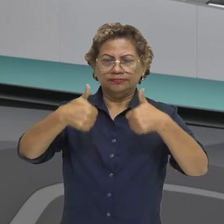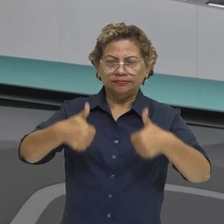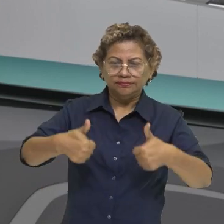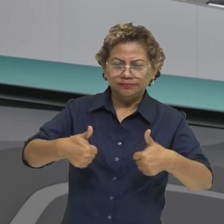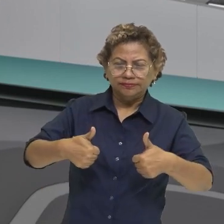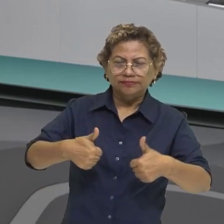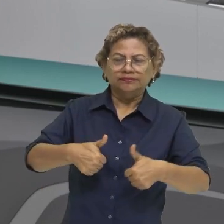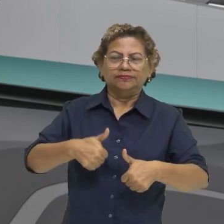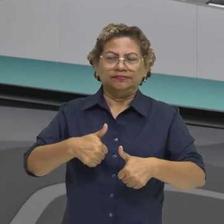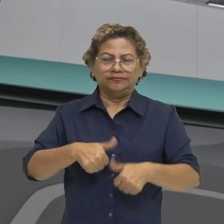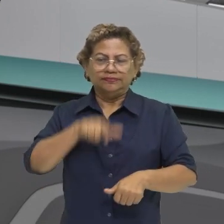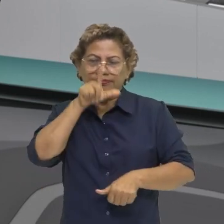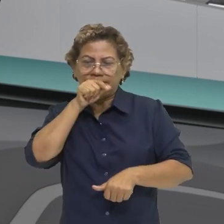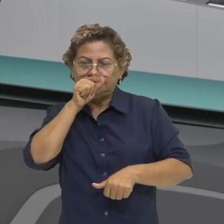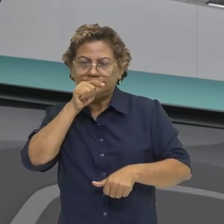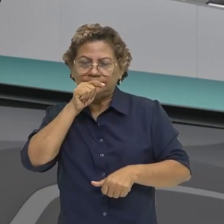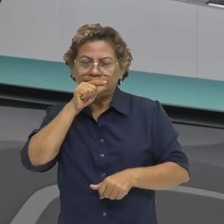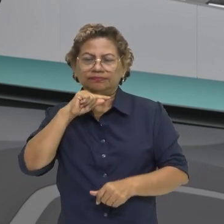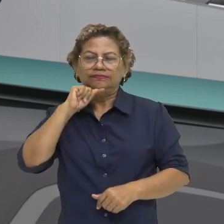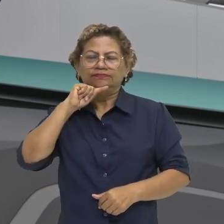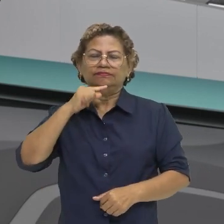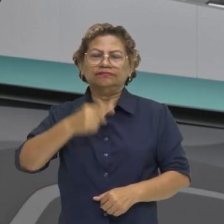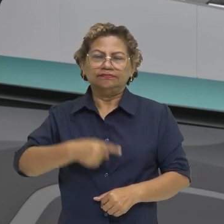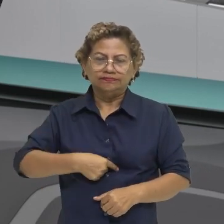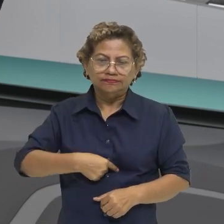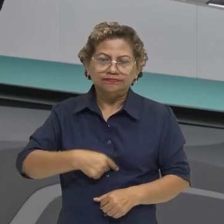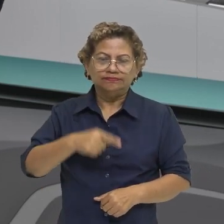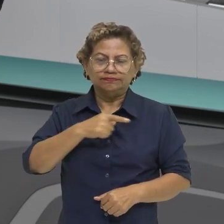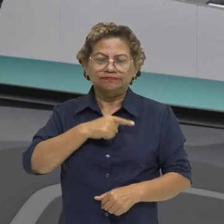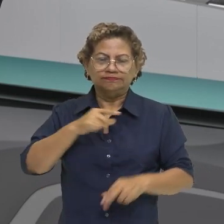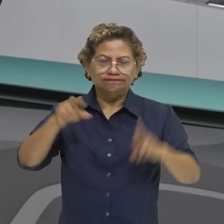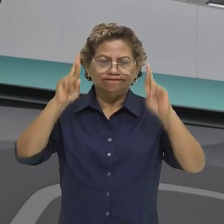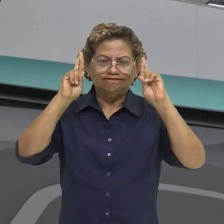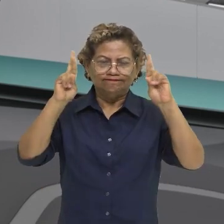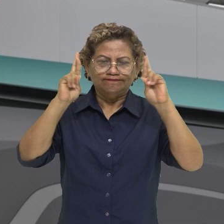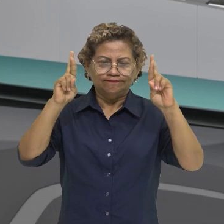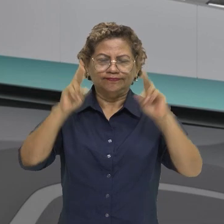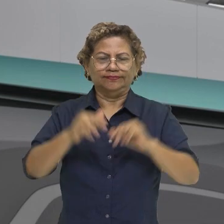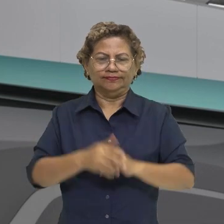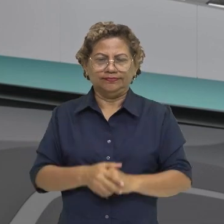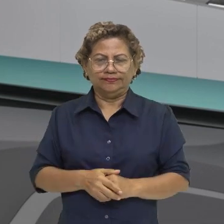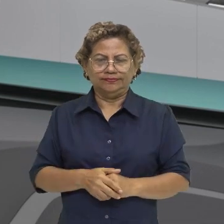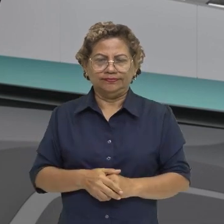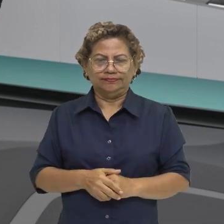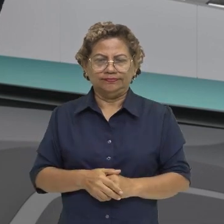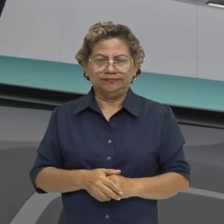um mar de angústias conduzia o ramo da esperança. Eras a